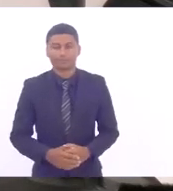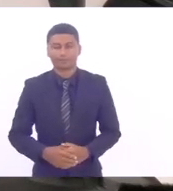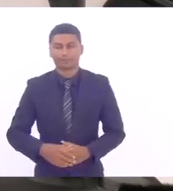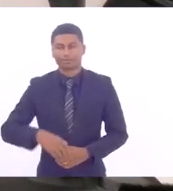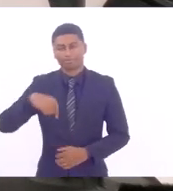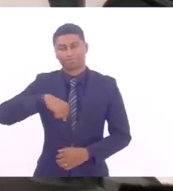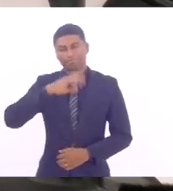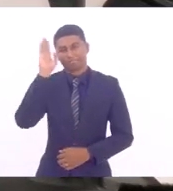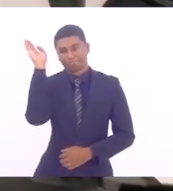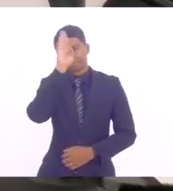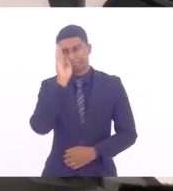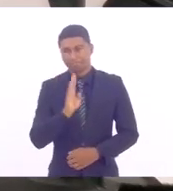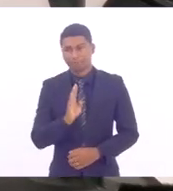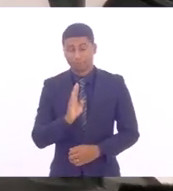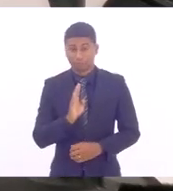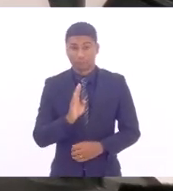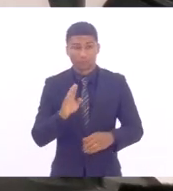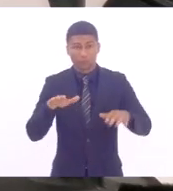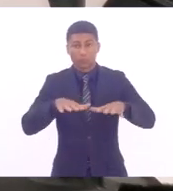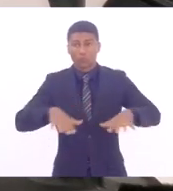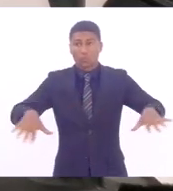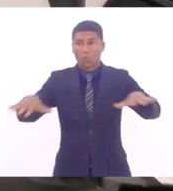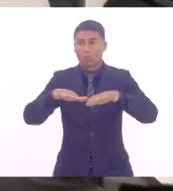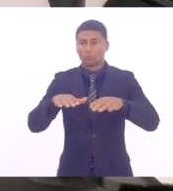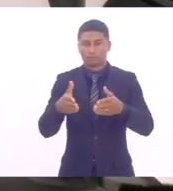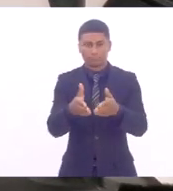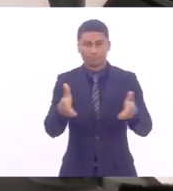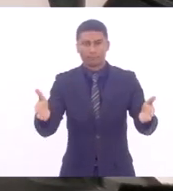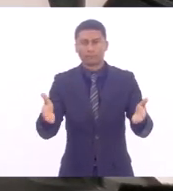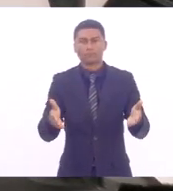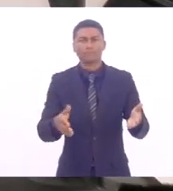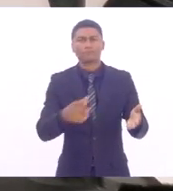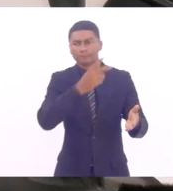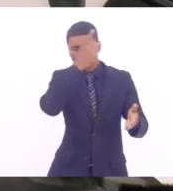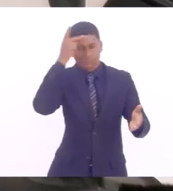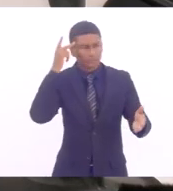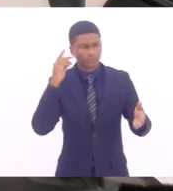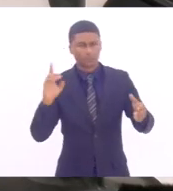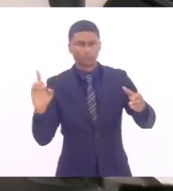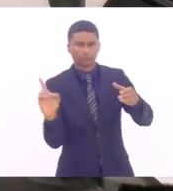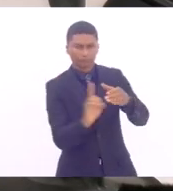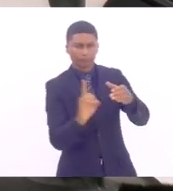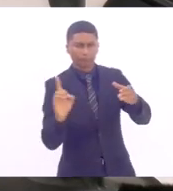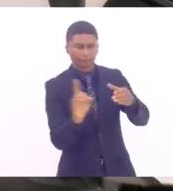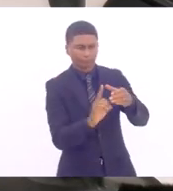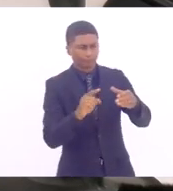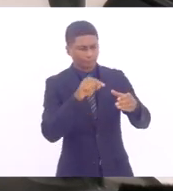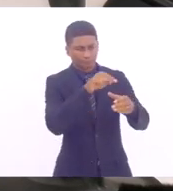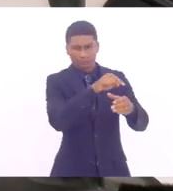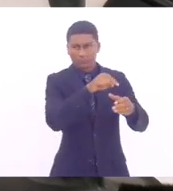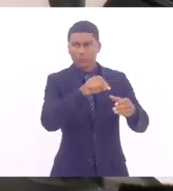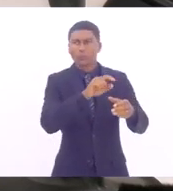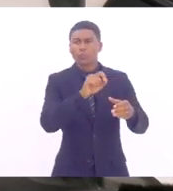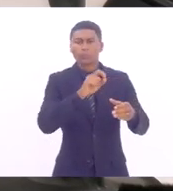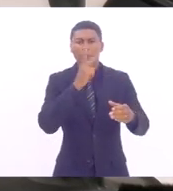de Janeiro, funcionar, que ela tenha seus membros, em seus membros,